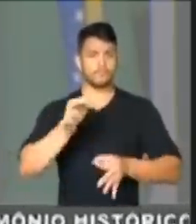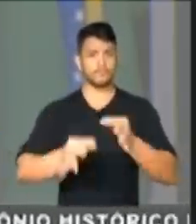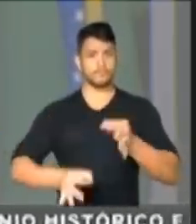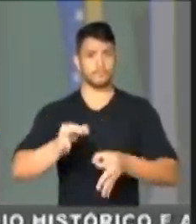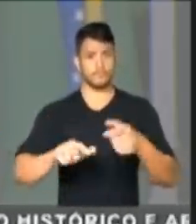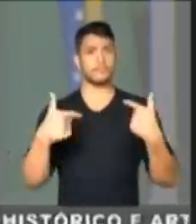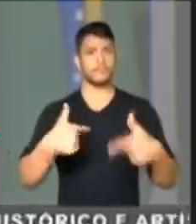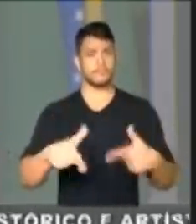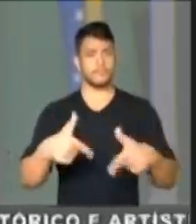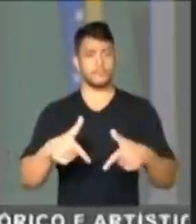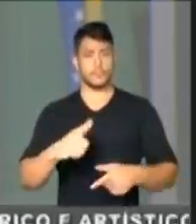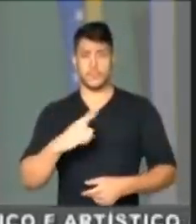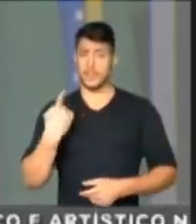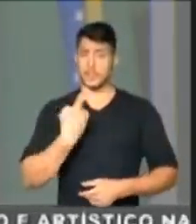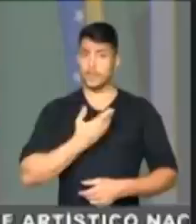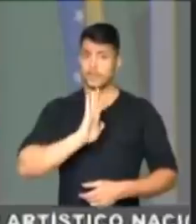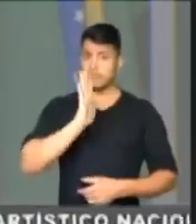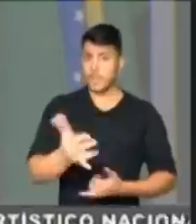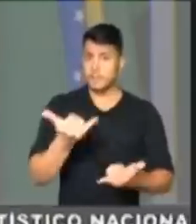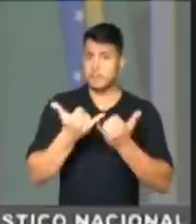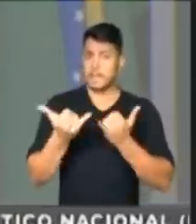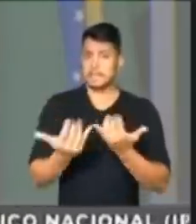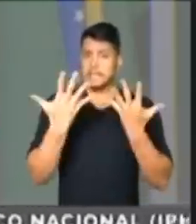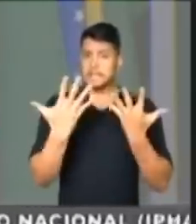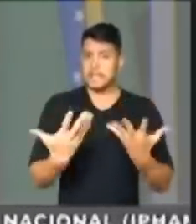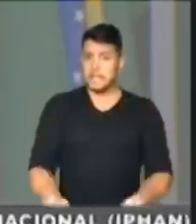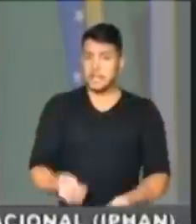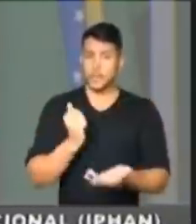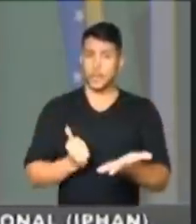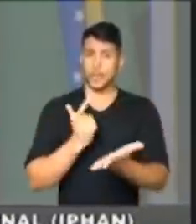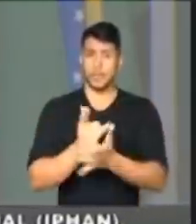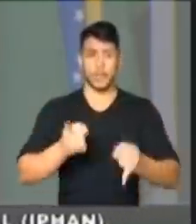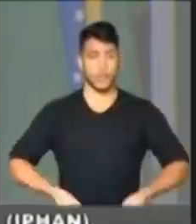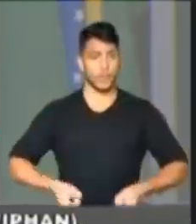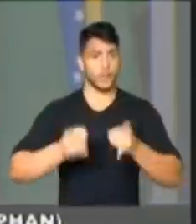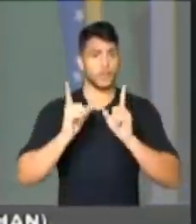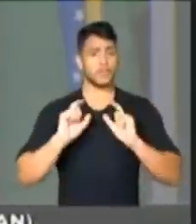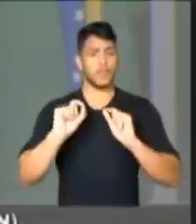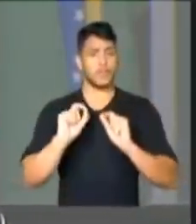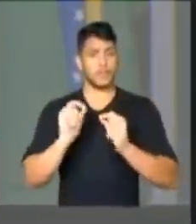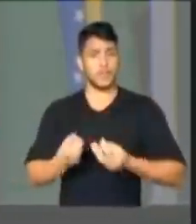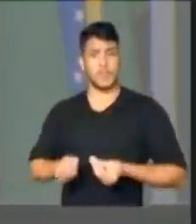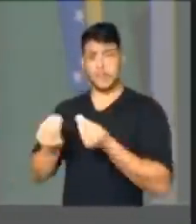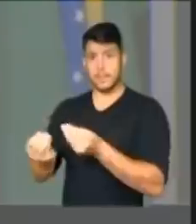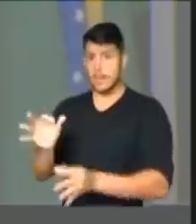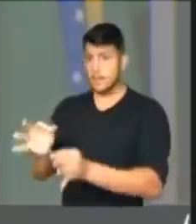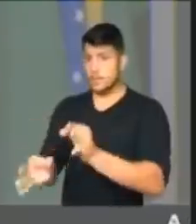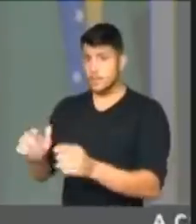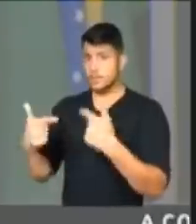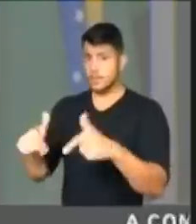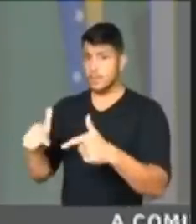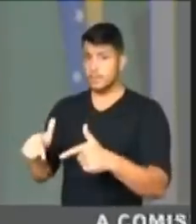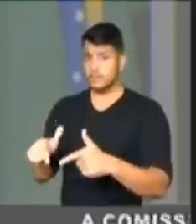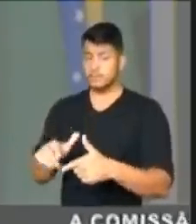Trabalho, estamos chancelando a compra de um prédio superfaturado para a Justiça do Trabalho.